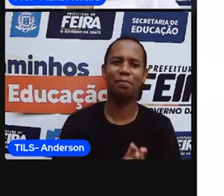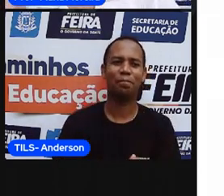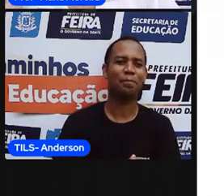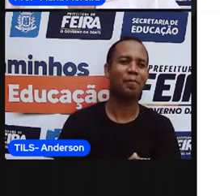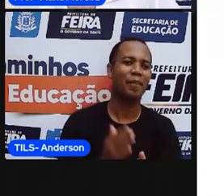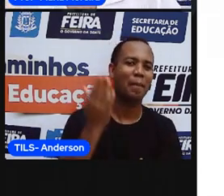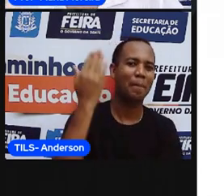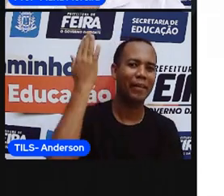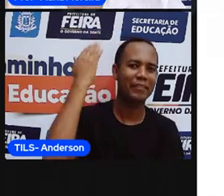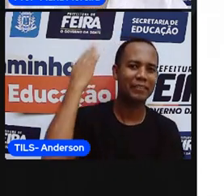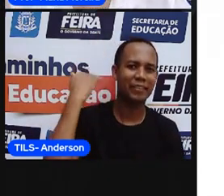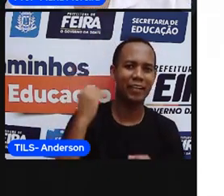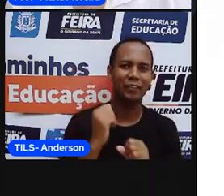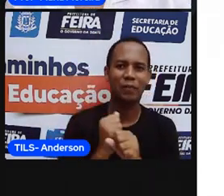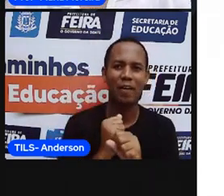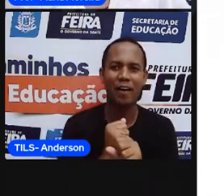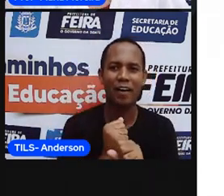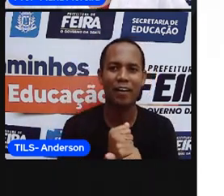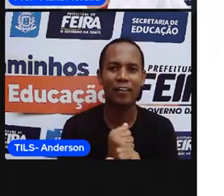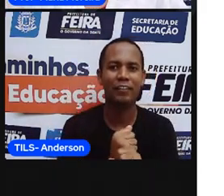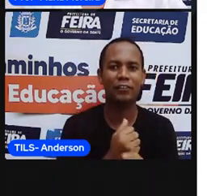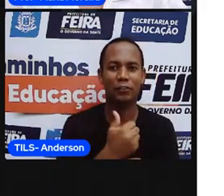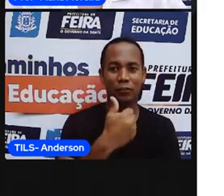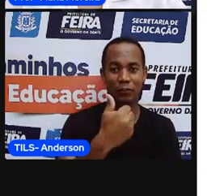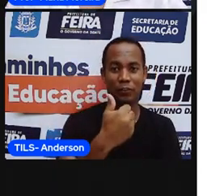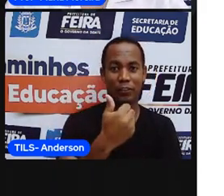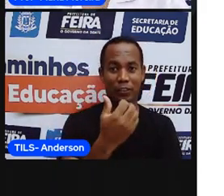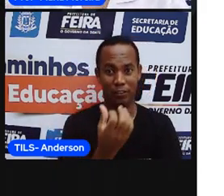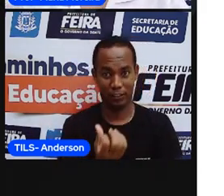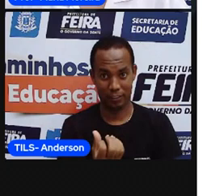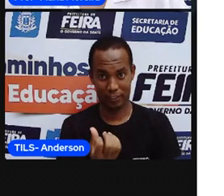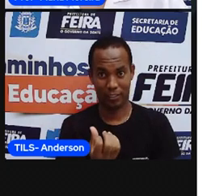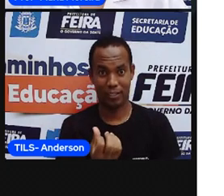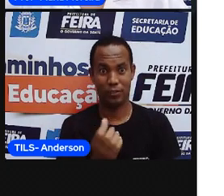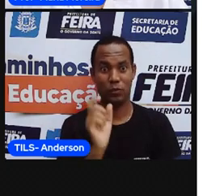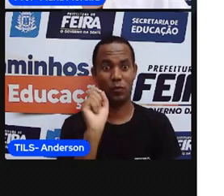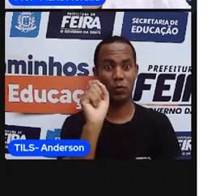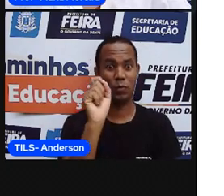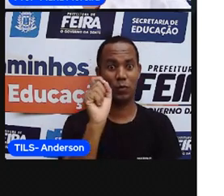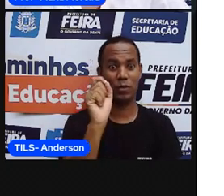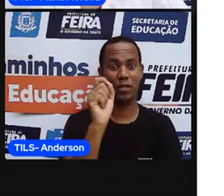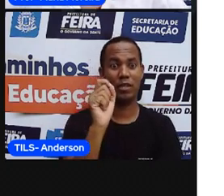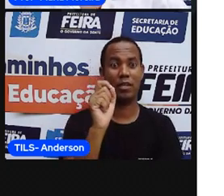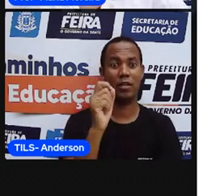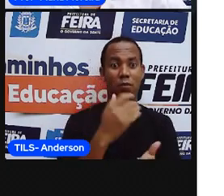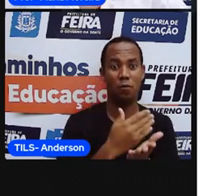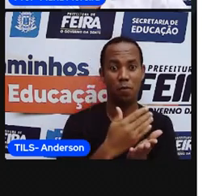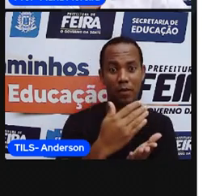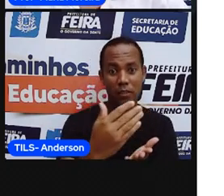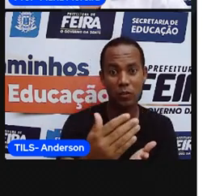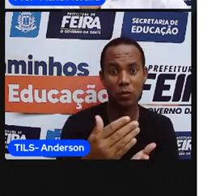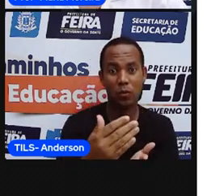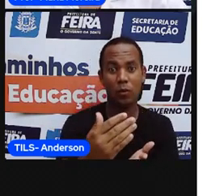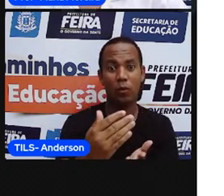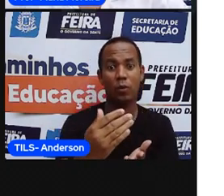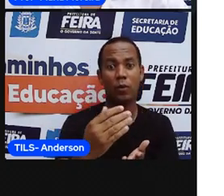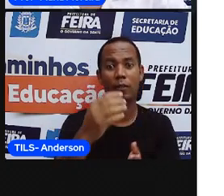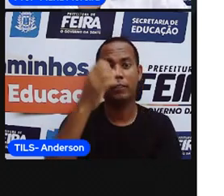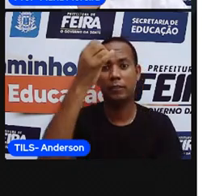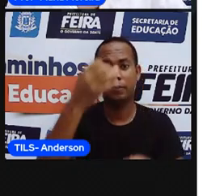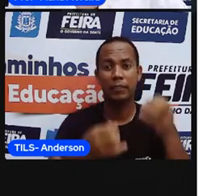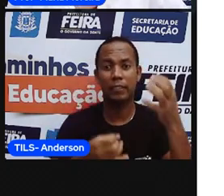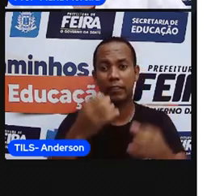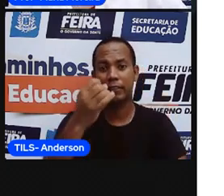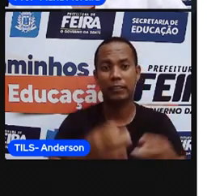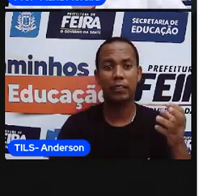século XVI, número romano aí, acredito que vocês já viram os números romanos, surgiram importantes conclusões de